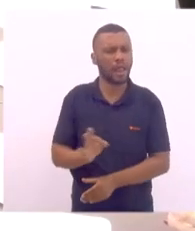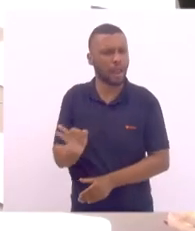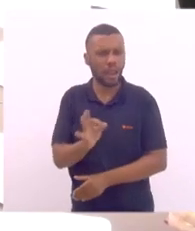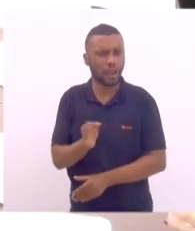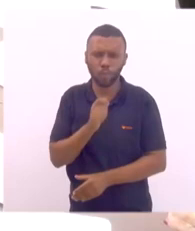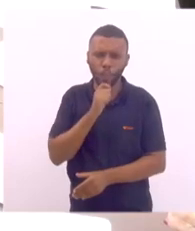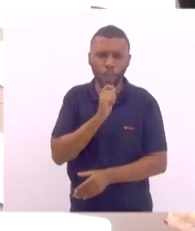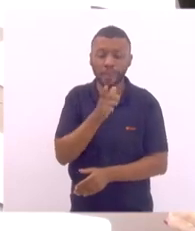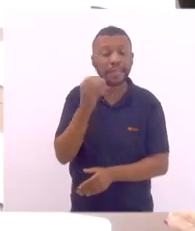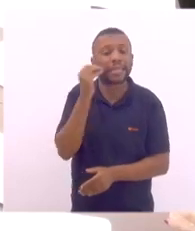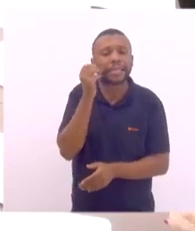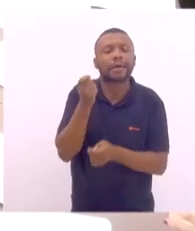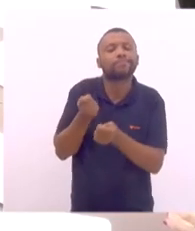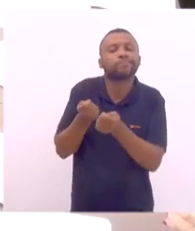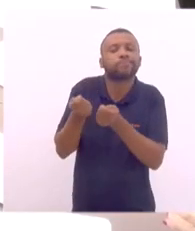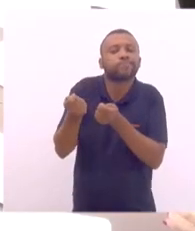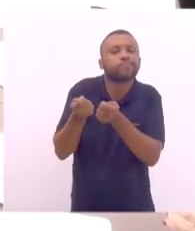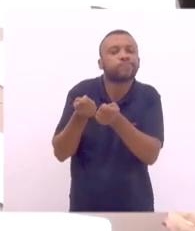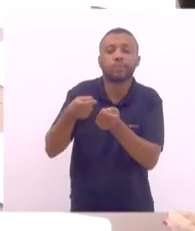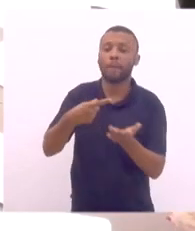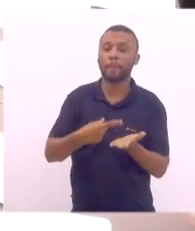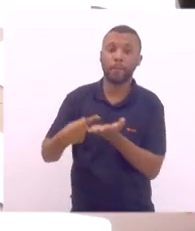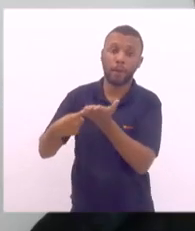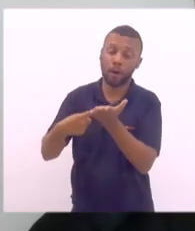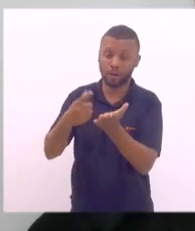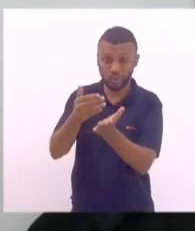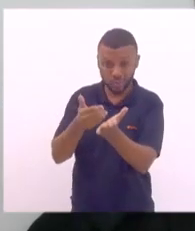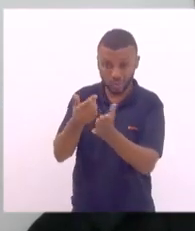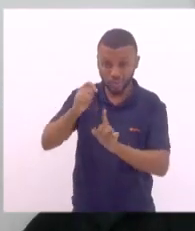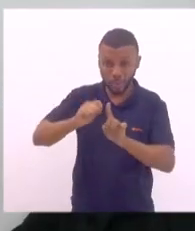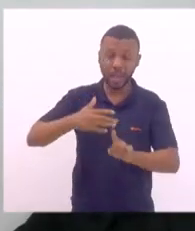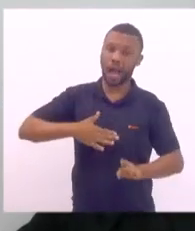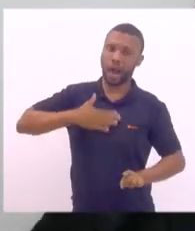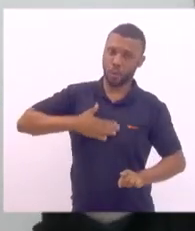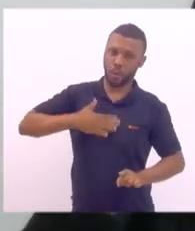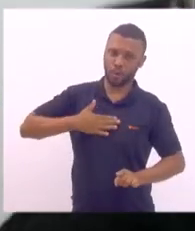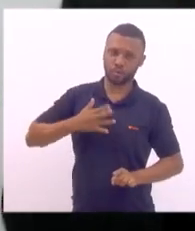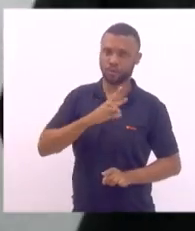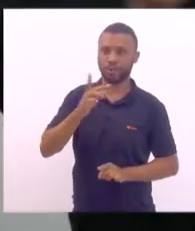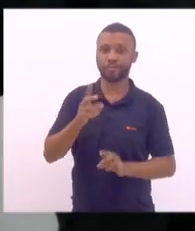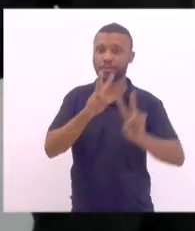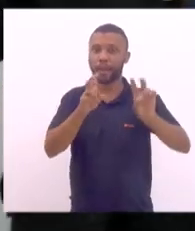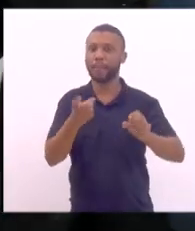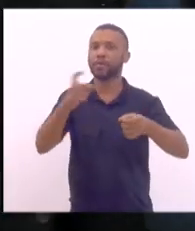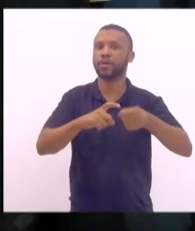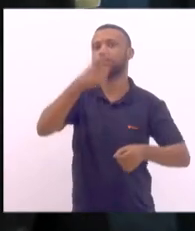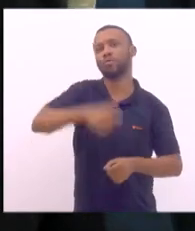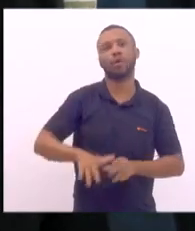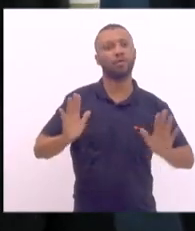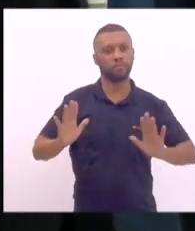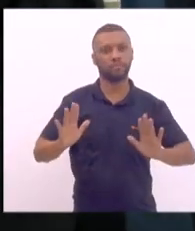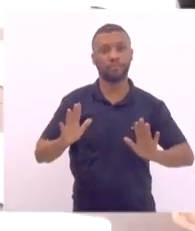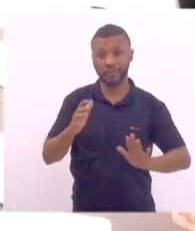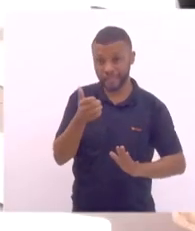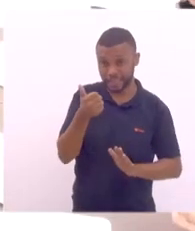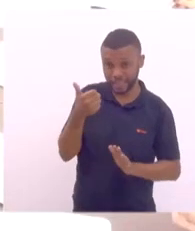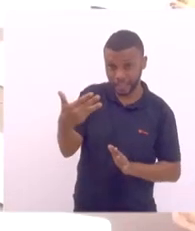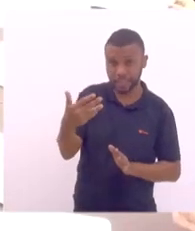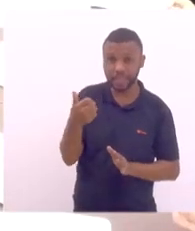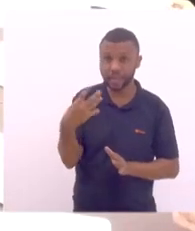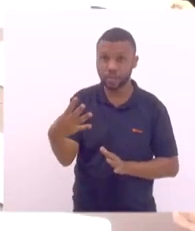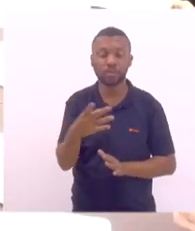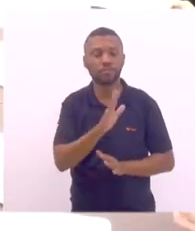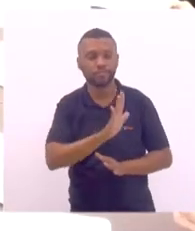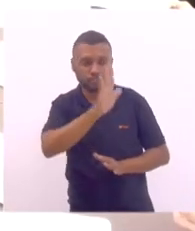abrir uma negociação. Qualquer coisa, no início de agosto, a gente traz de volta. 13 e 14. Deputado, a gente